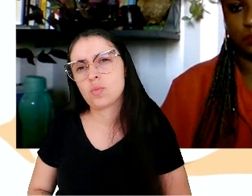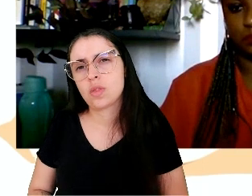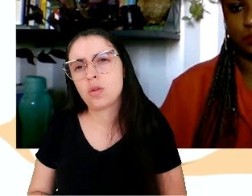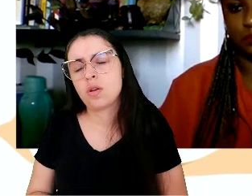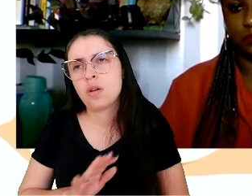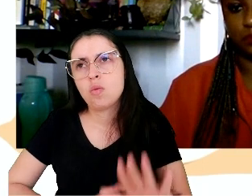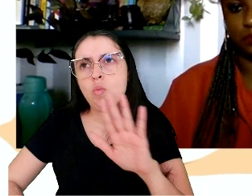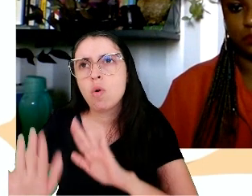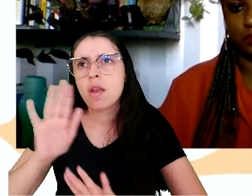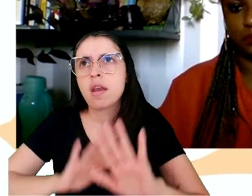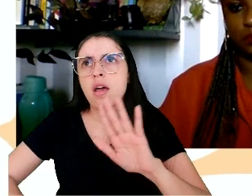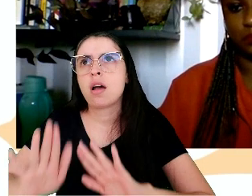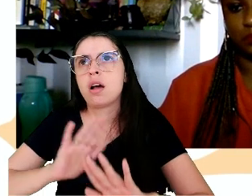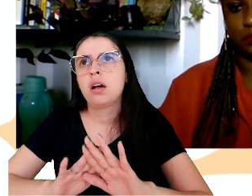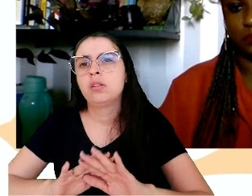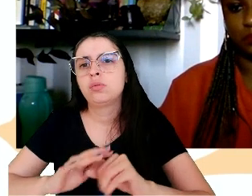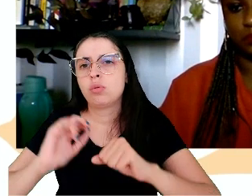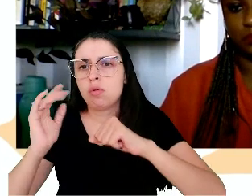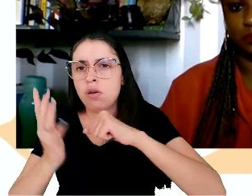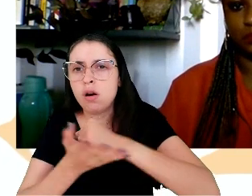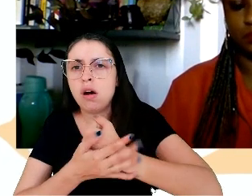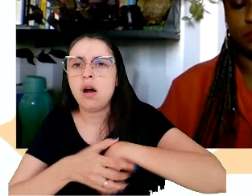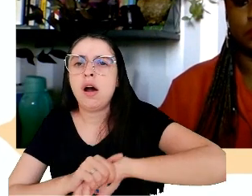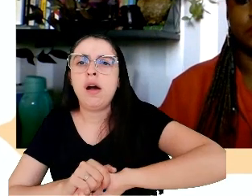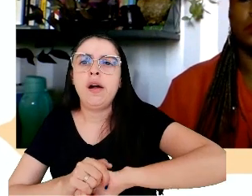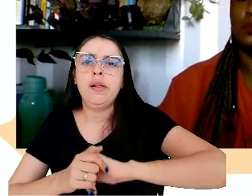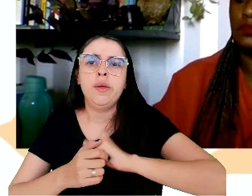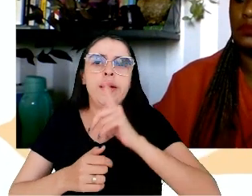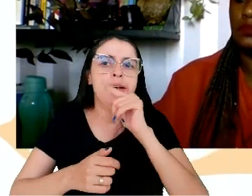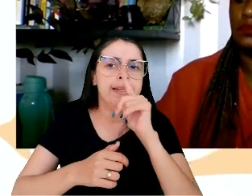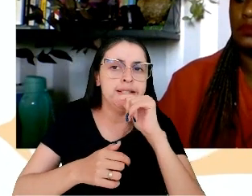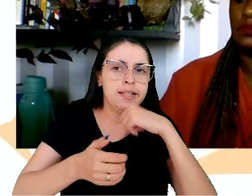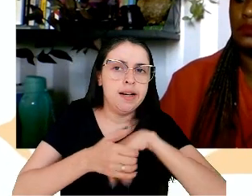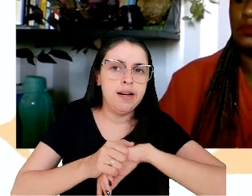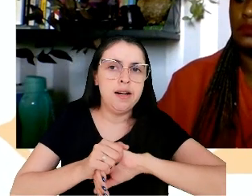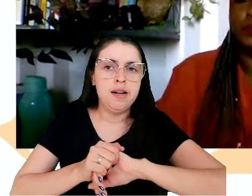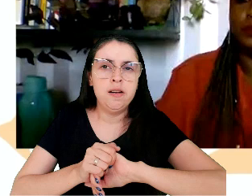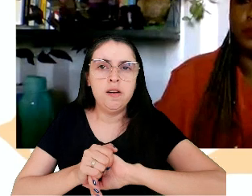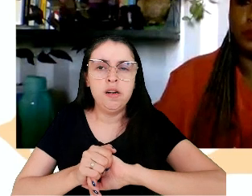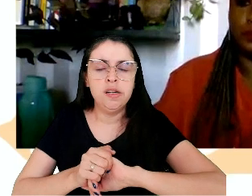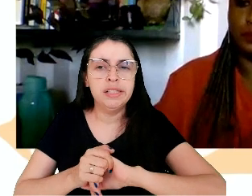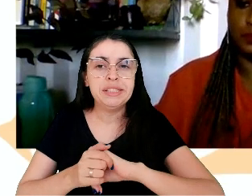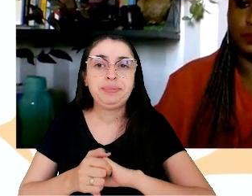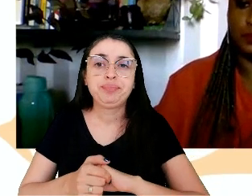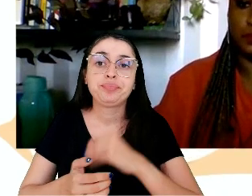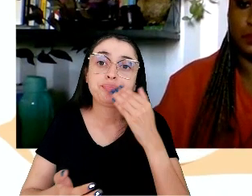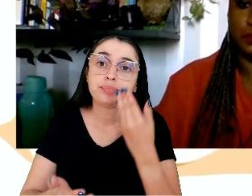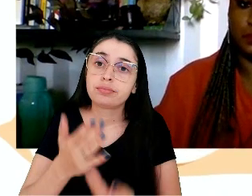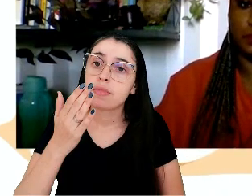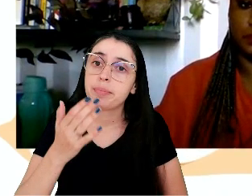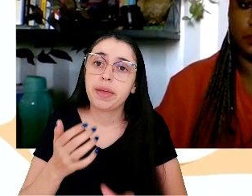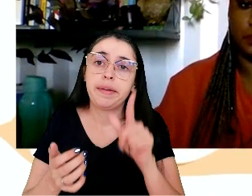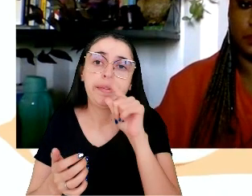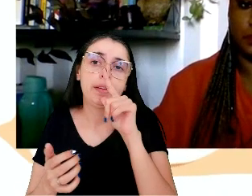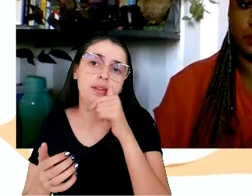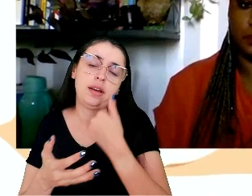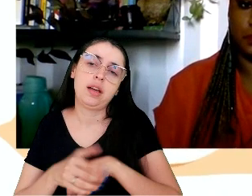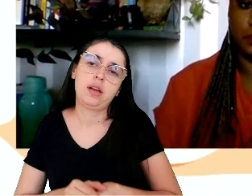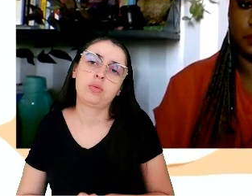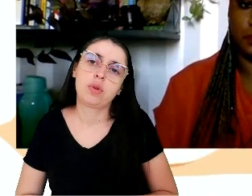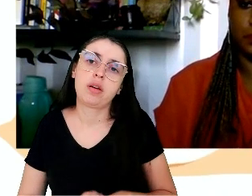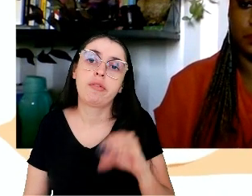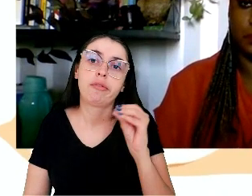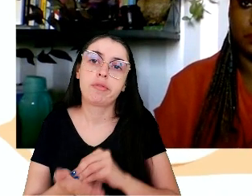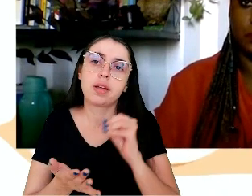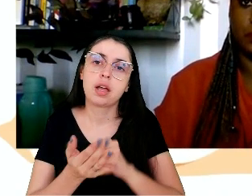e evitar a contaminação da água. Também temos o problema de desperdício de água no nosso país, a falta